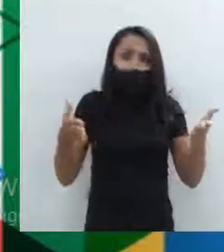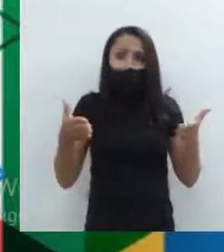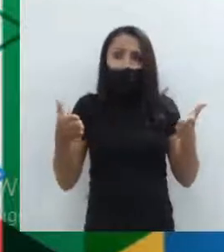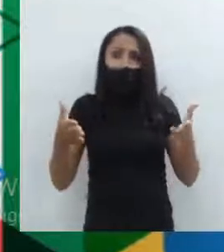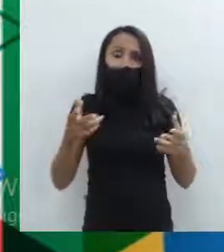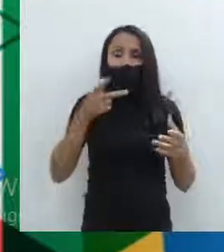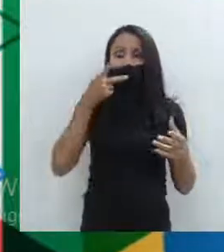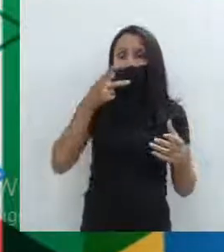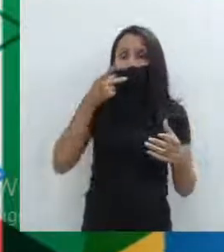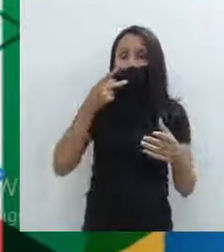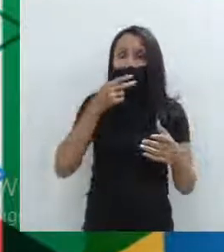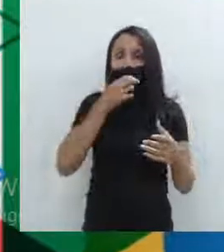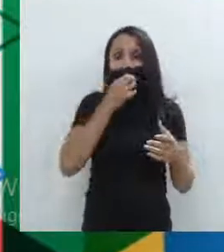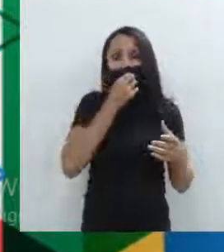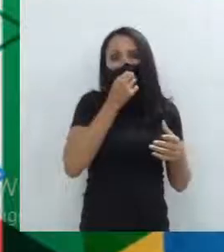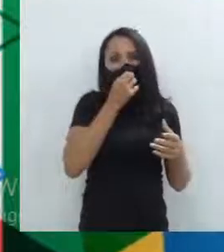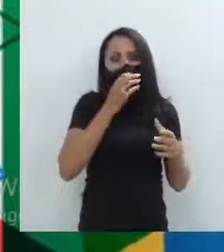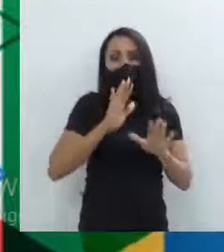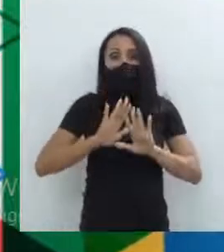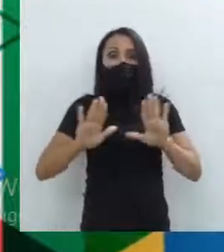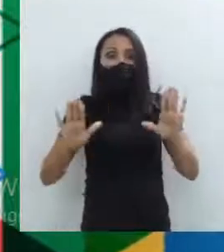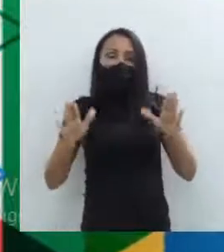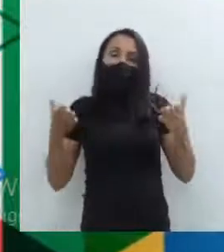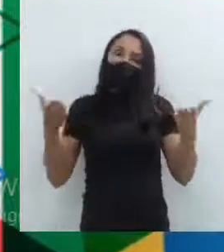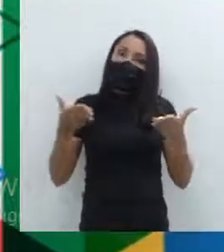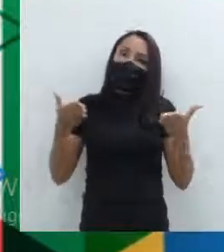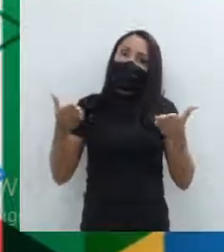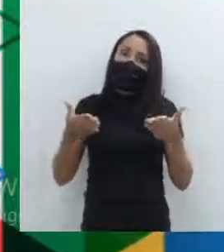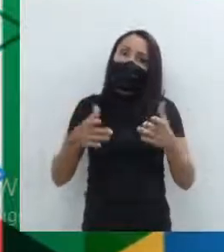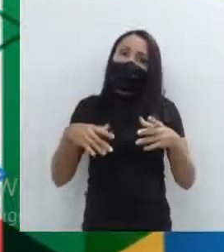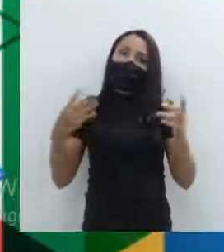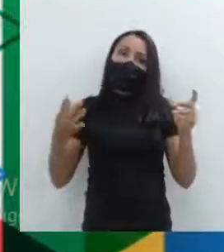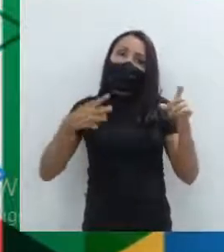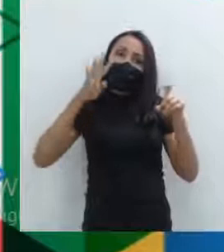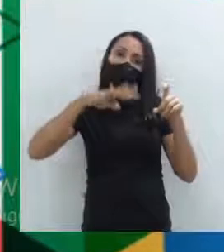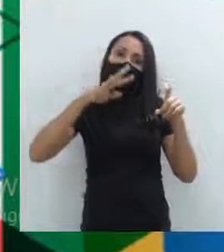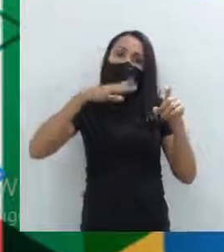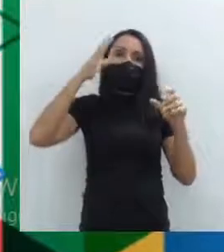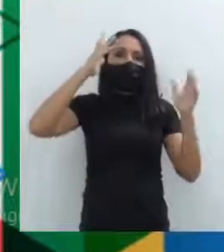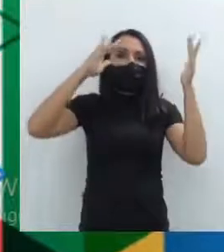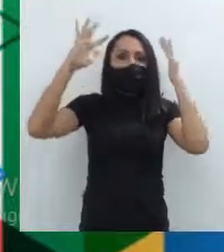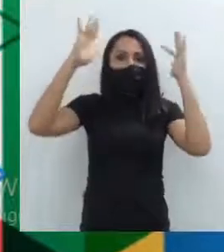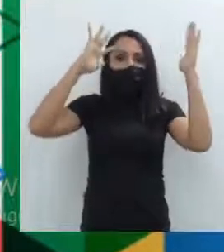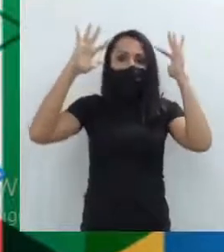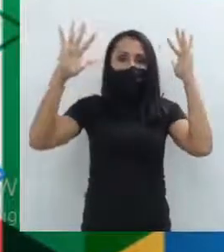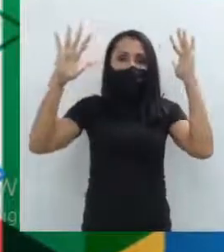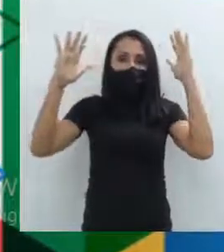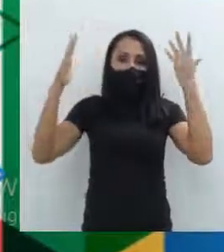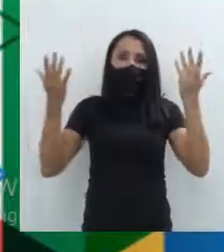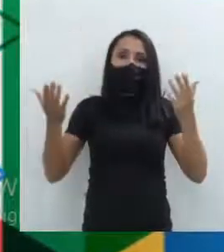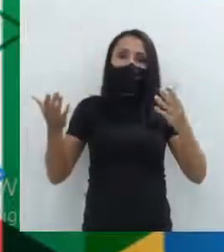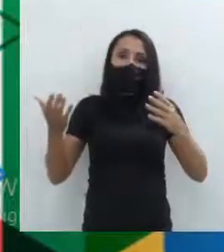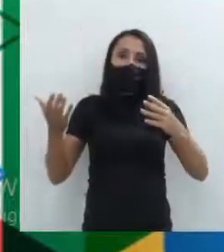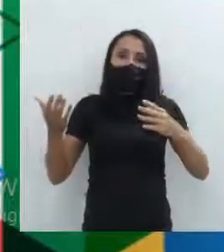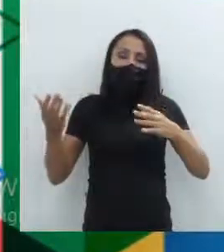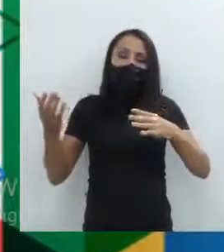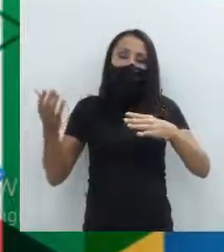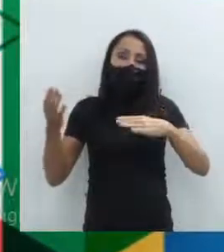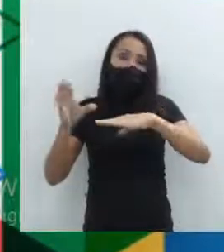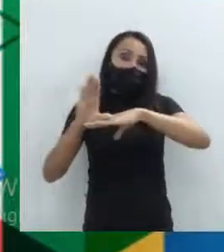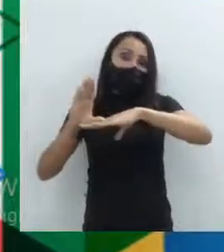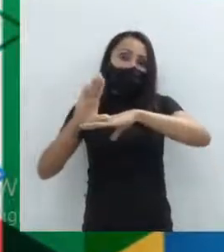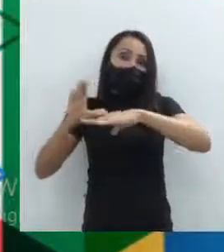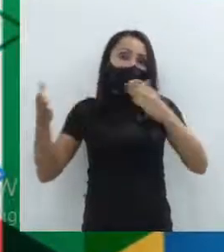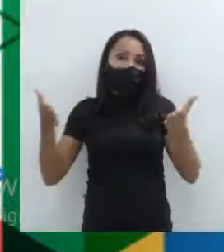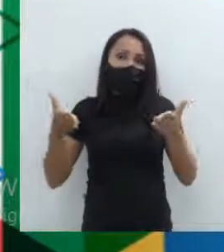assim, eu vou agora atrás do mito filosófico moderno. Vai procurar, apesar de